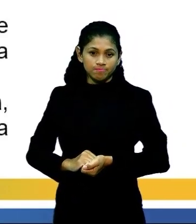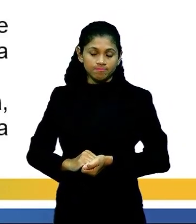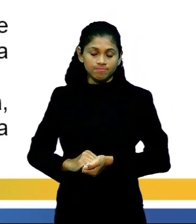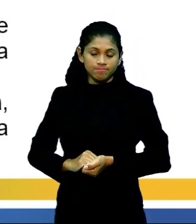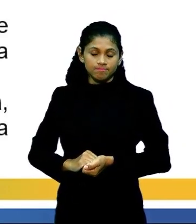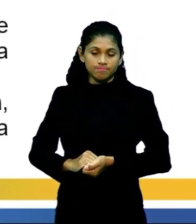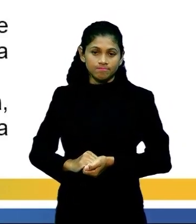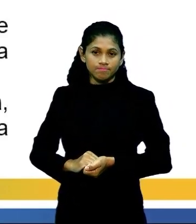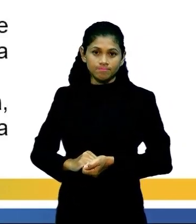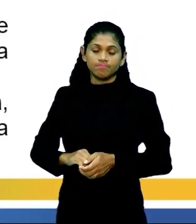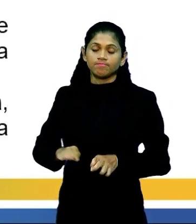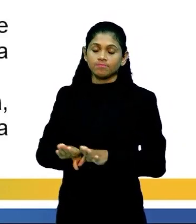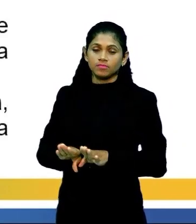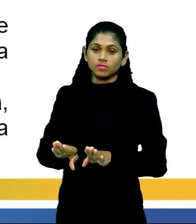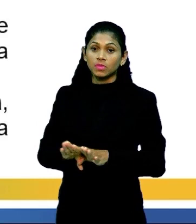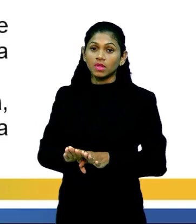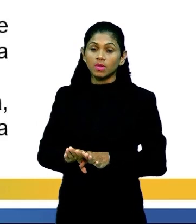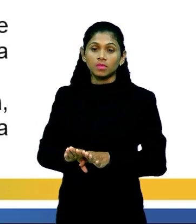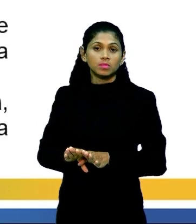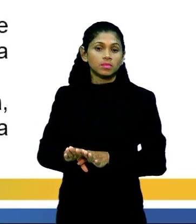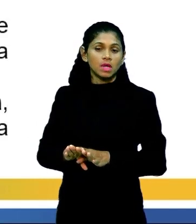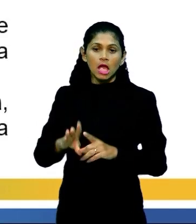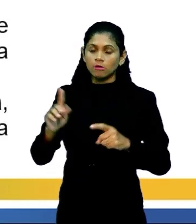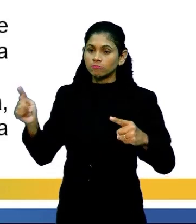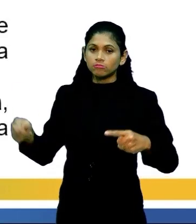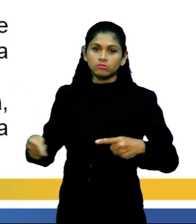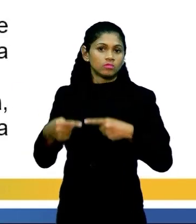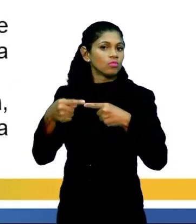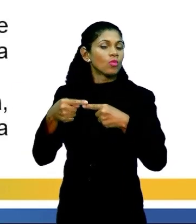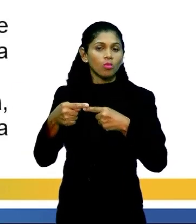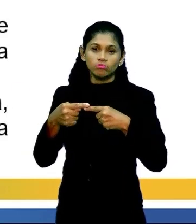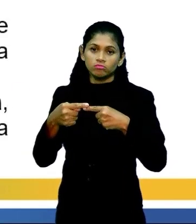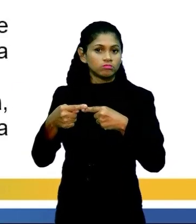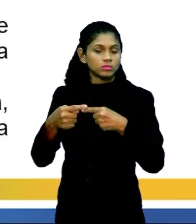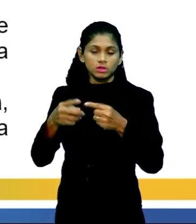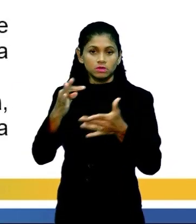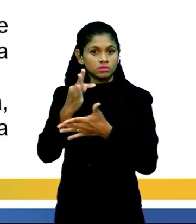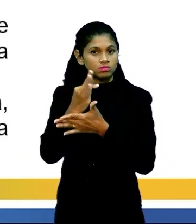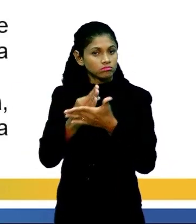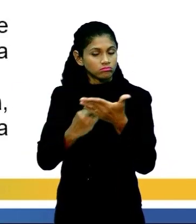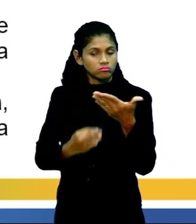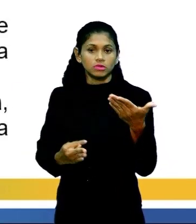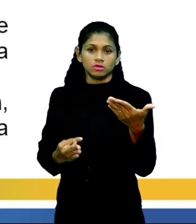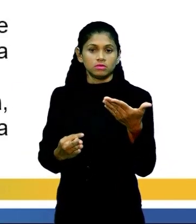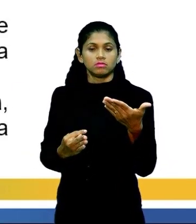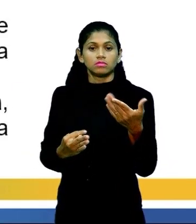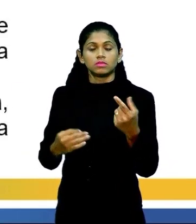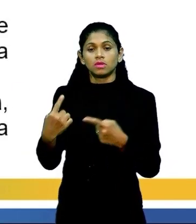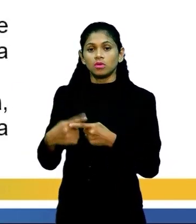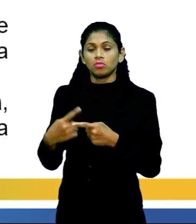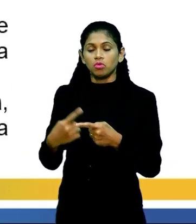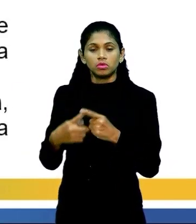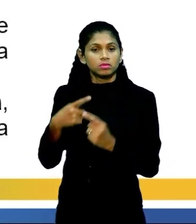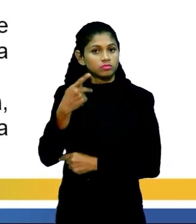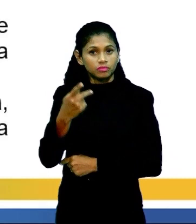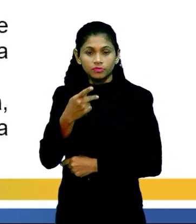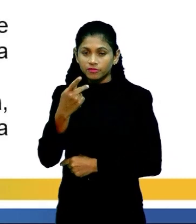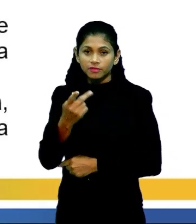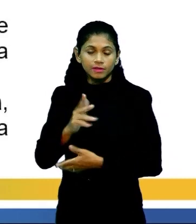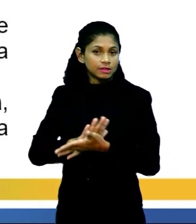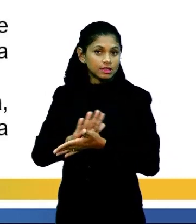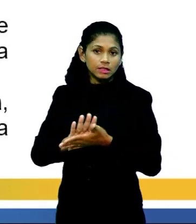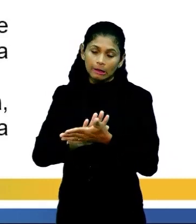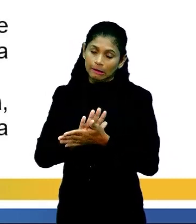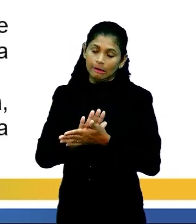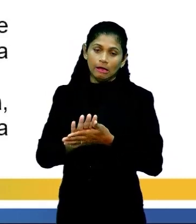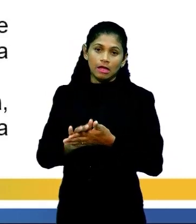Vocês também podem ver que a letra C não corresponde ao texto, ok? Porque também não está falando, não está mencionando sobre os produtos